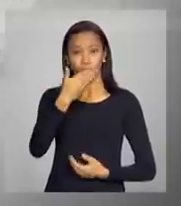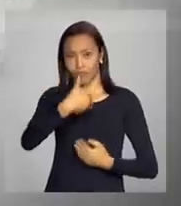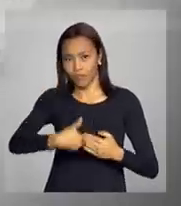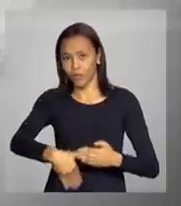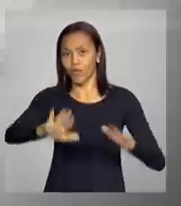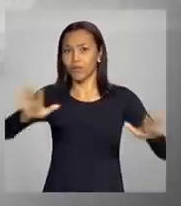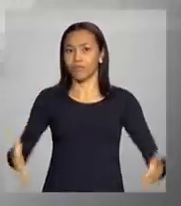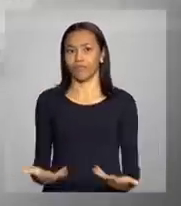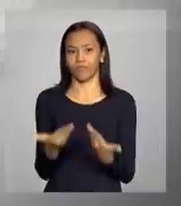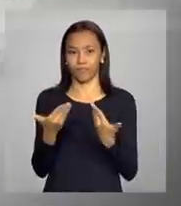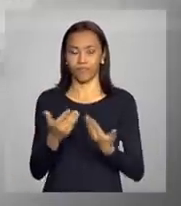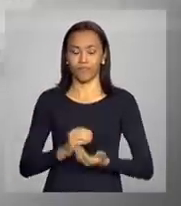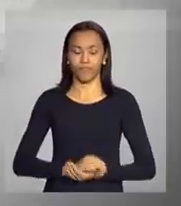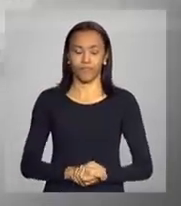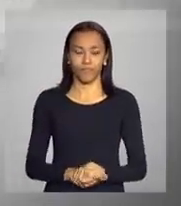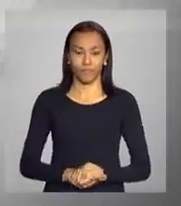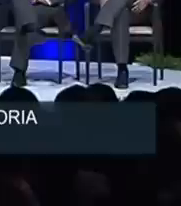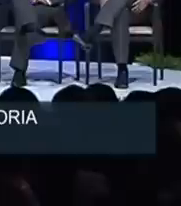durante a solenidade.